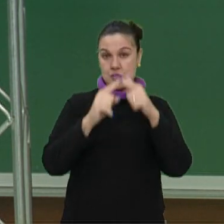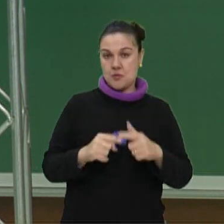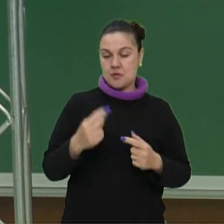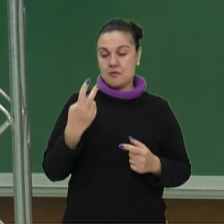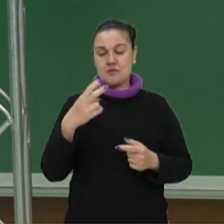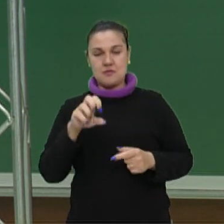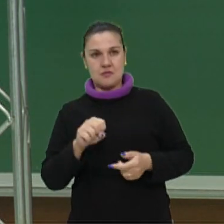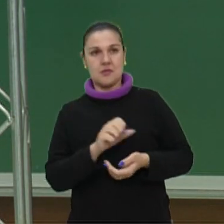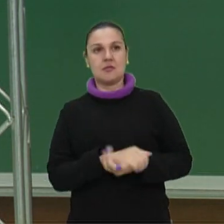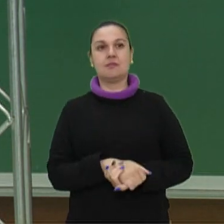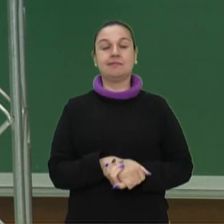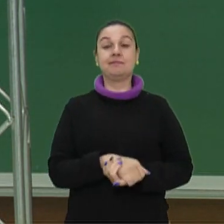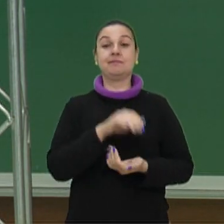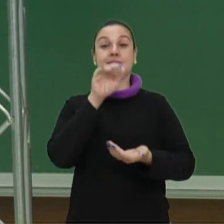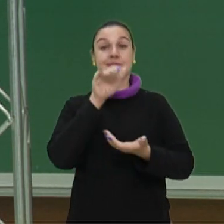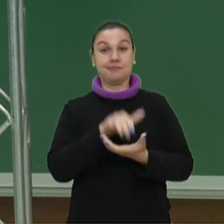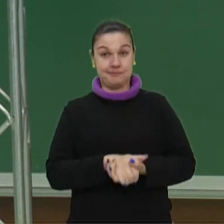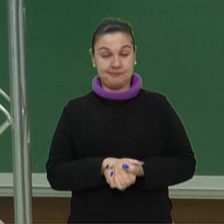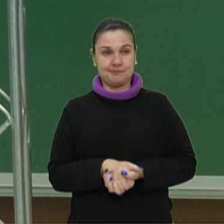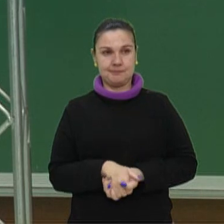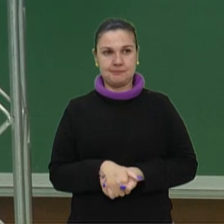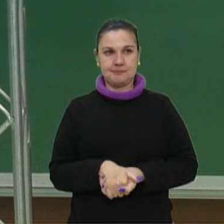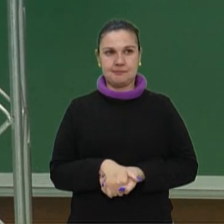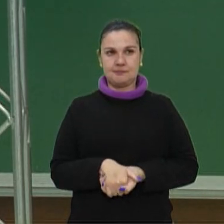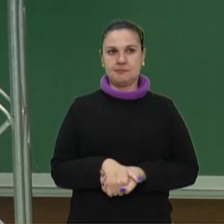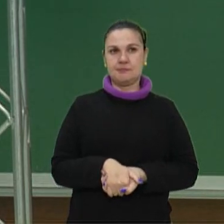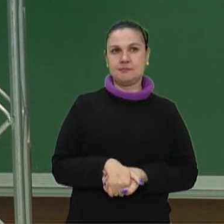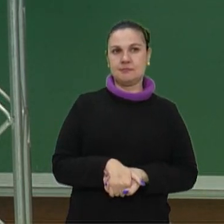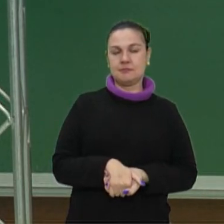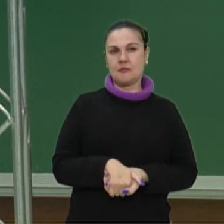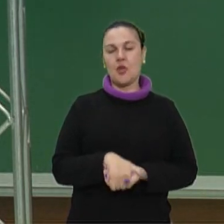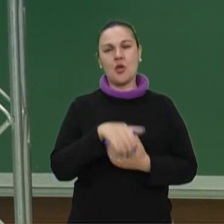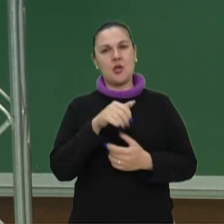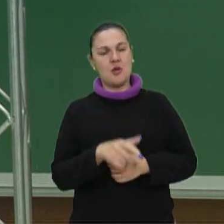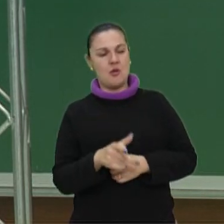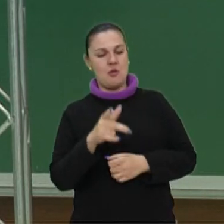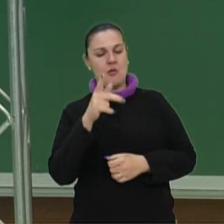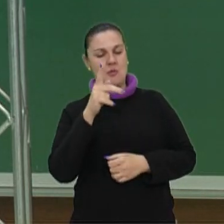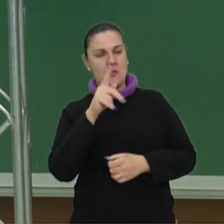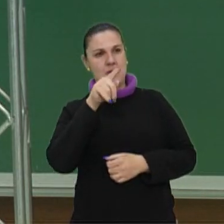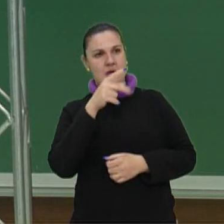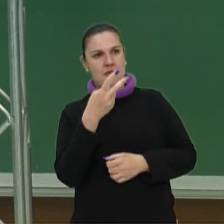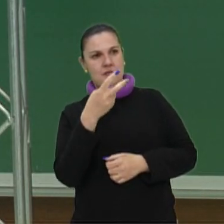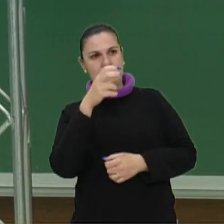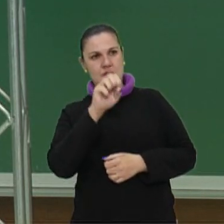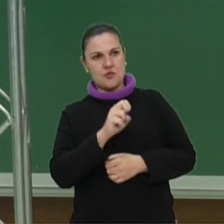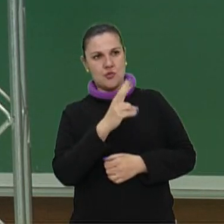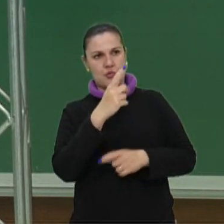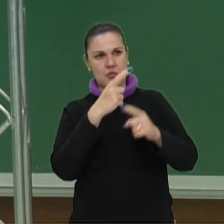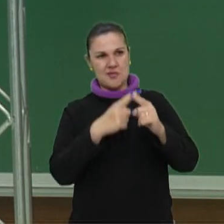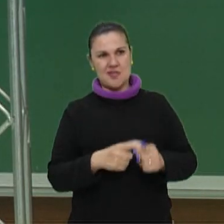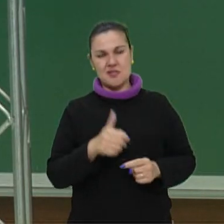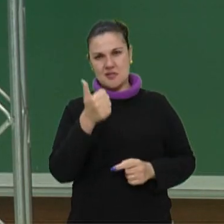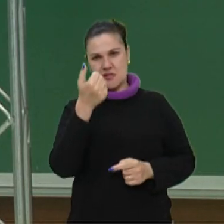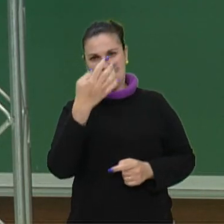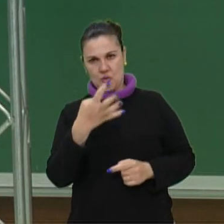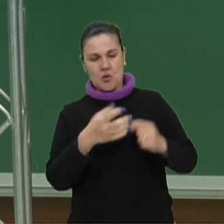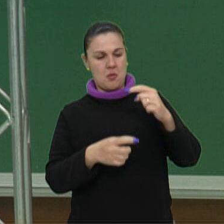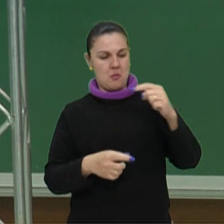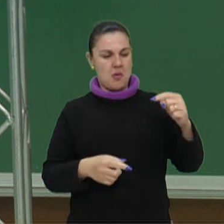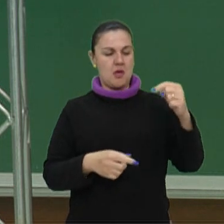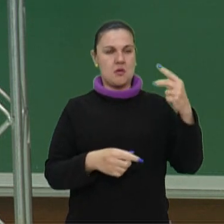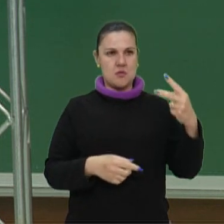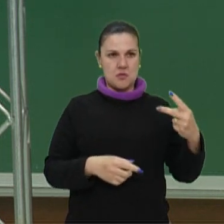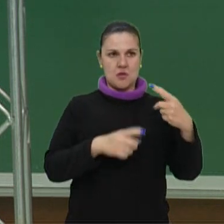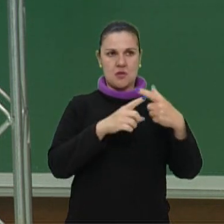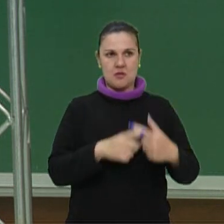Né? Bom, aqui dá para pensar o quê? Para o produto ser 28, 2 vezes 14, ou menos 2 vezes menos